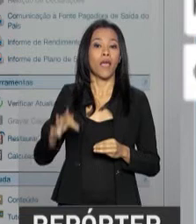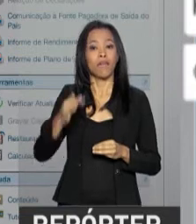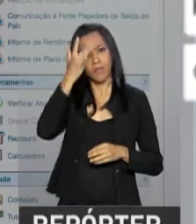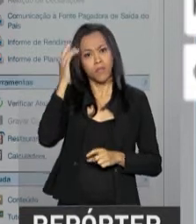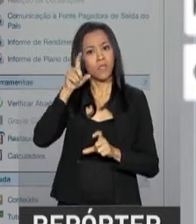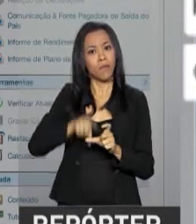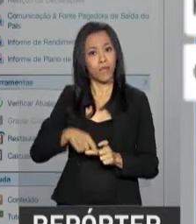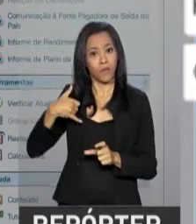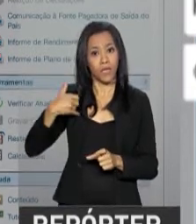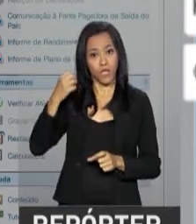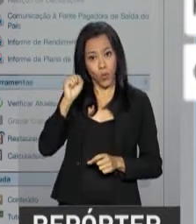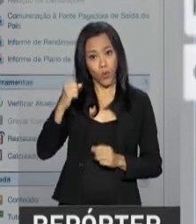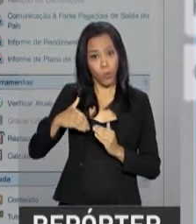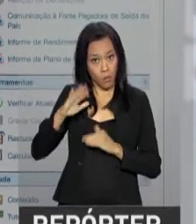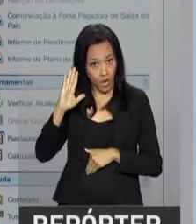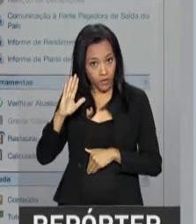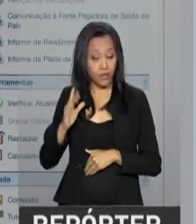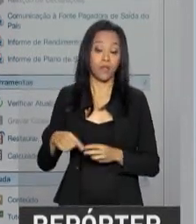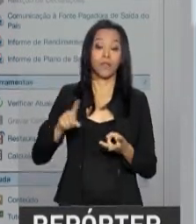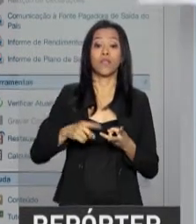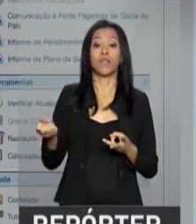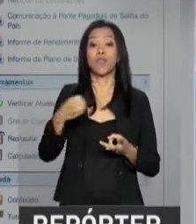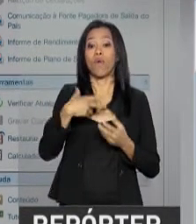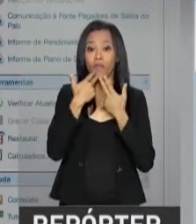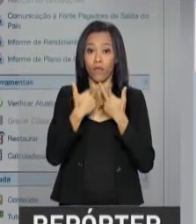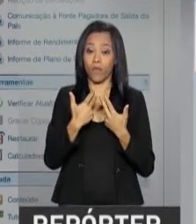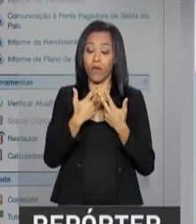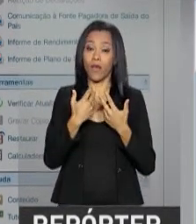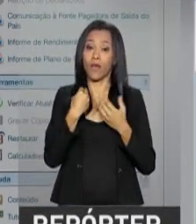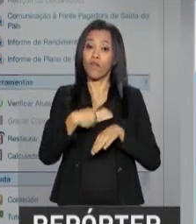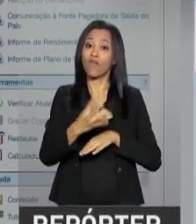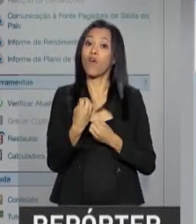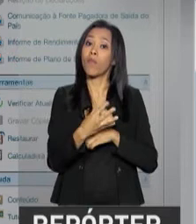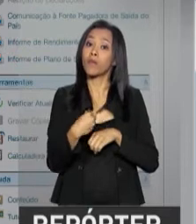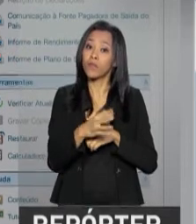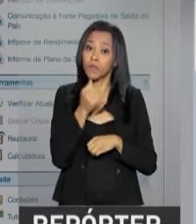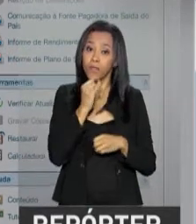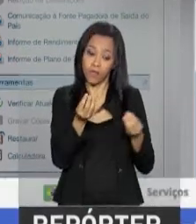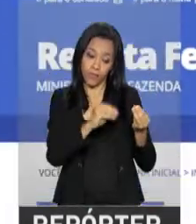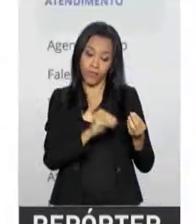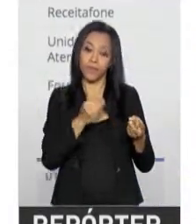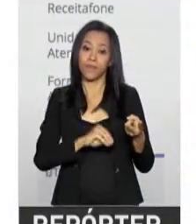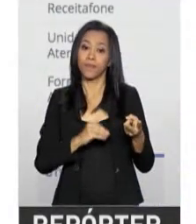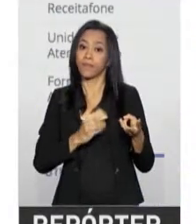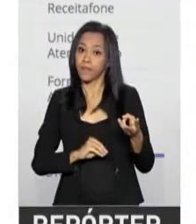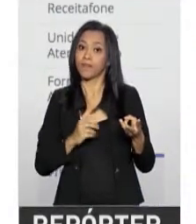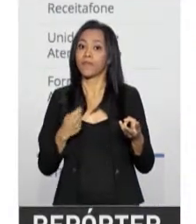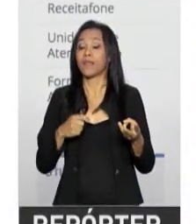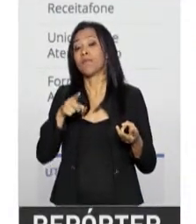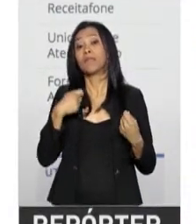com 18 anos ou mais há também novos campos para informações relacionadas a alguns tipos de bens além disso será possível